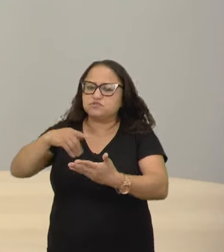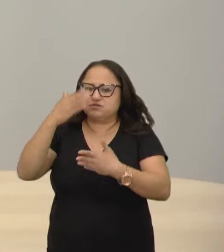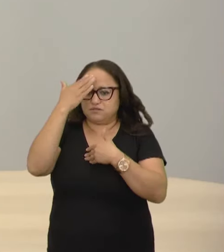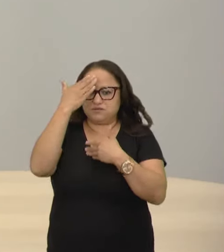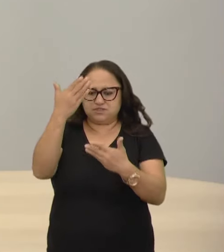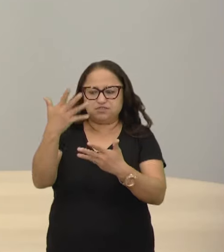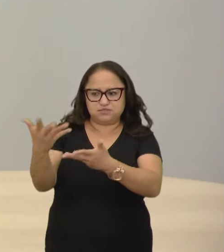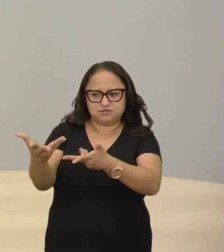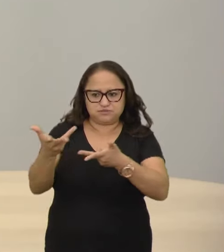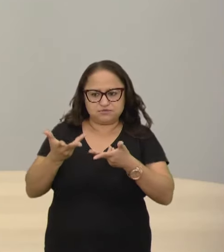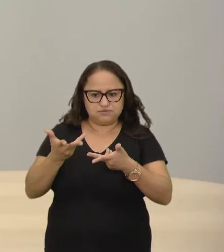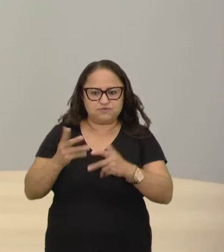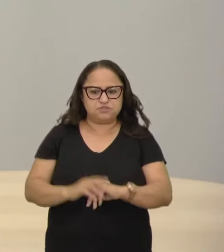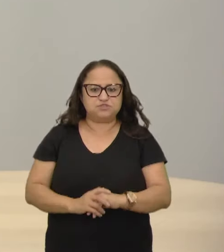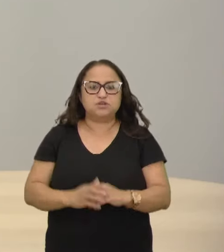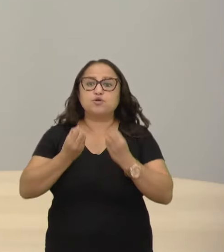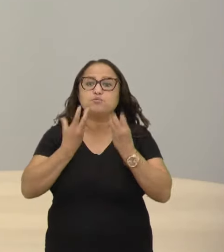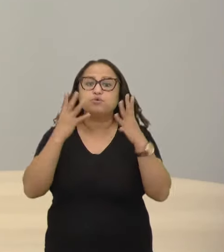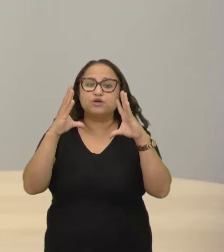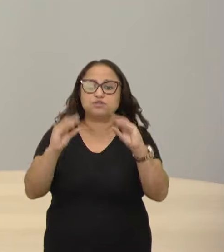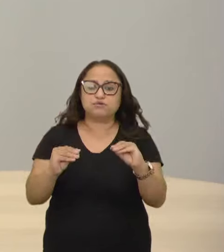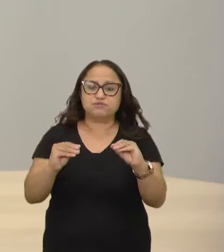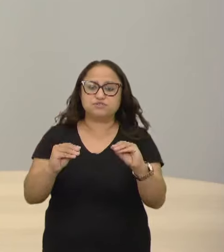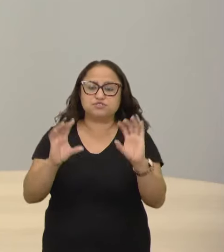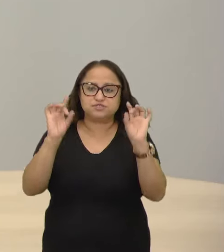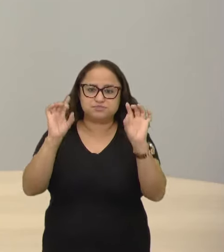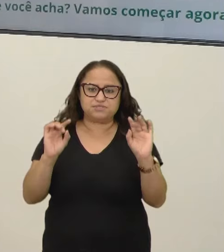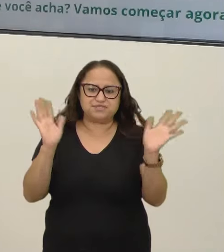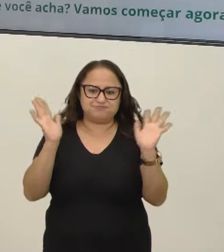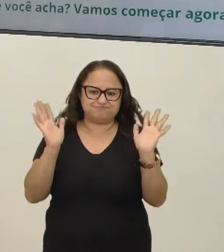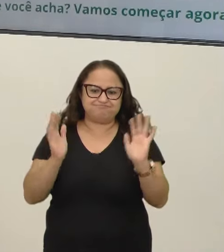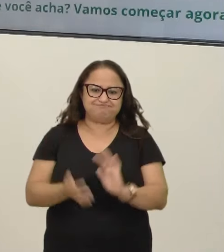o convite e uma boa noite especial para a galera. Valeu,